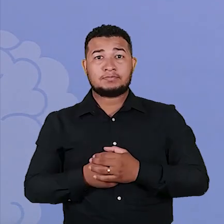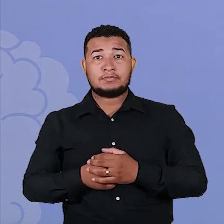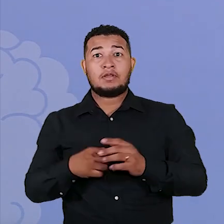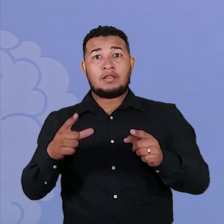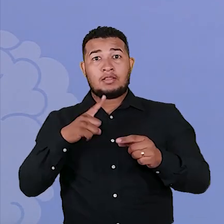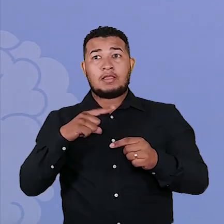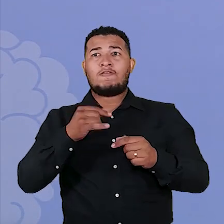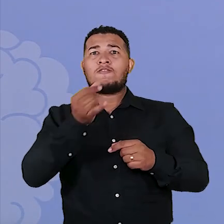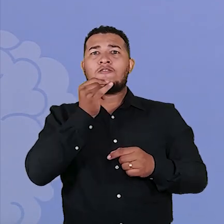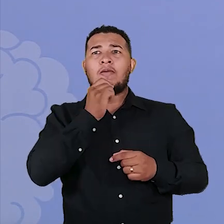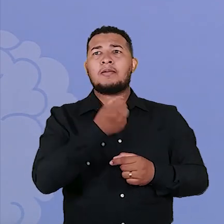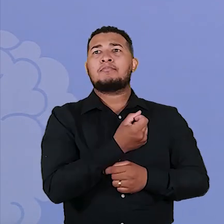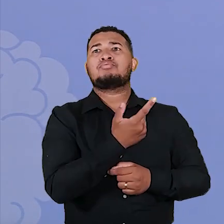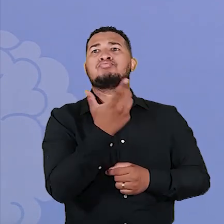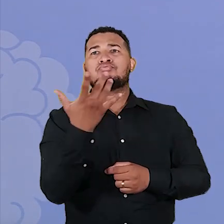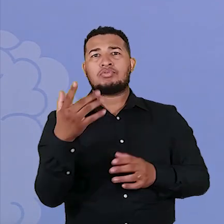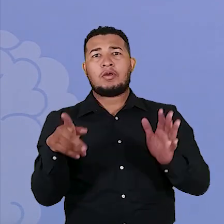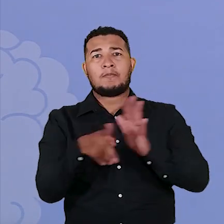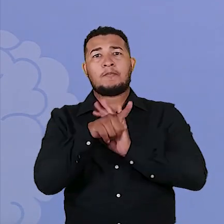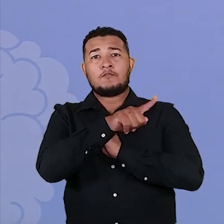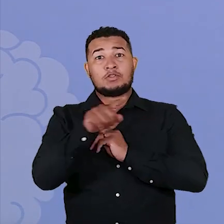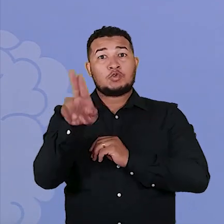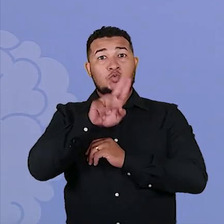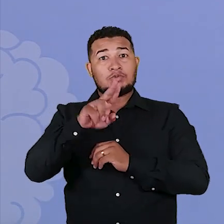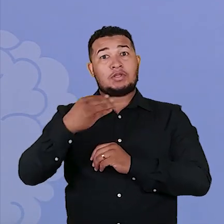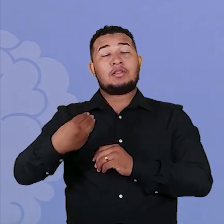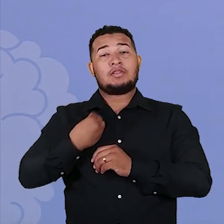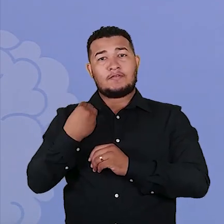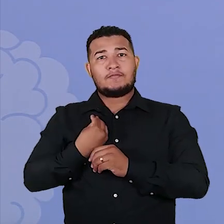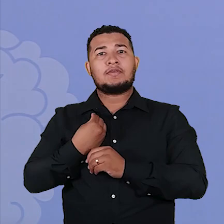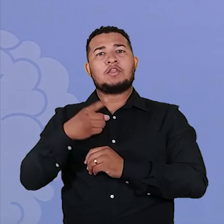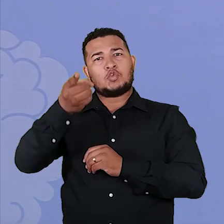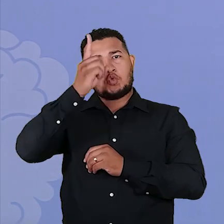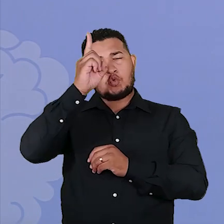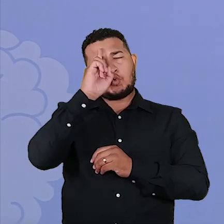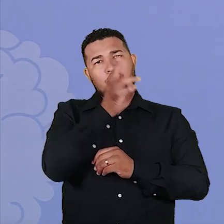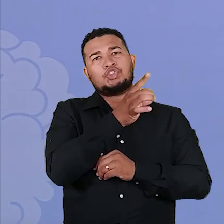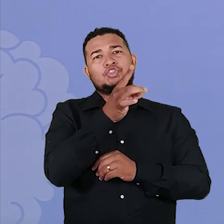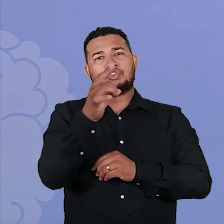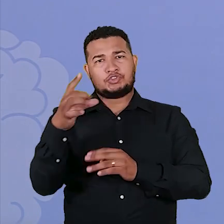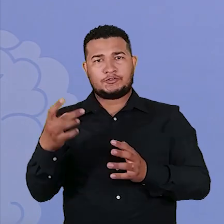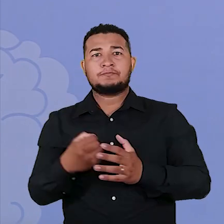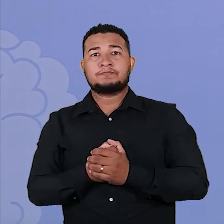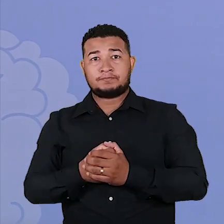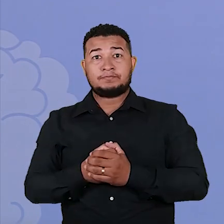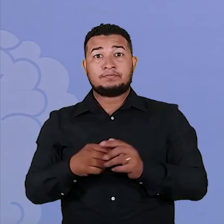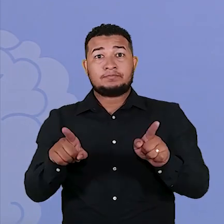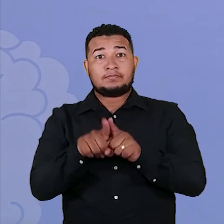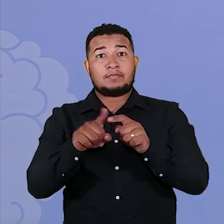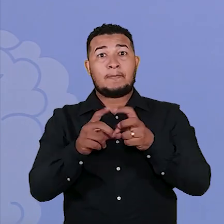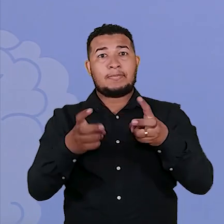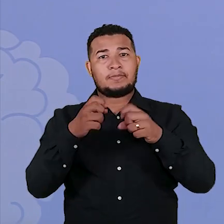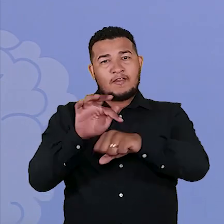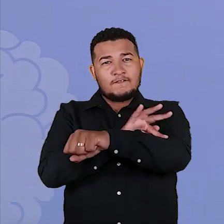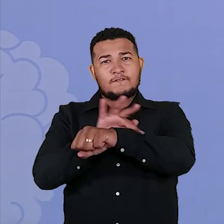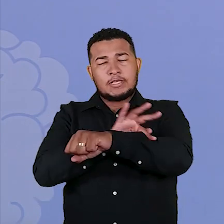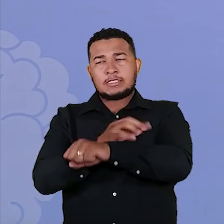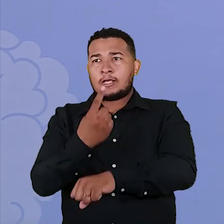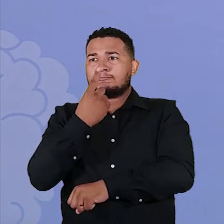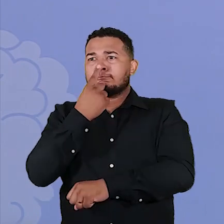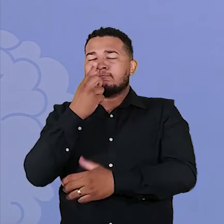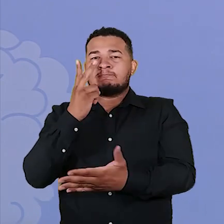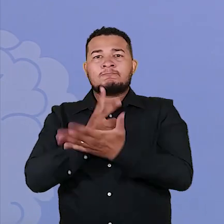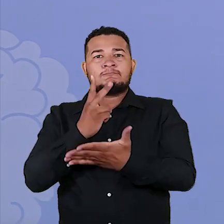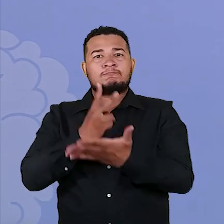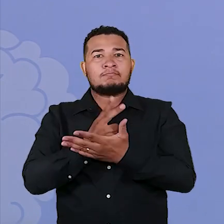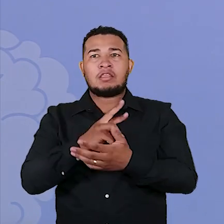que vocês tenham entendido trouxe muitos exemplos para vocês aplicarem na vida de vocês no cotidiano né pra vocês